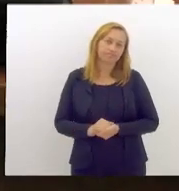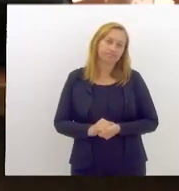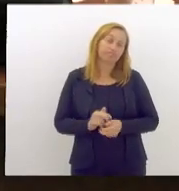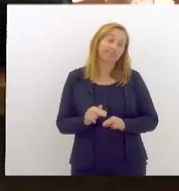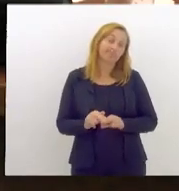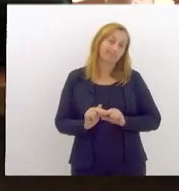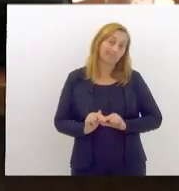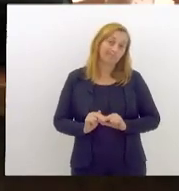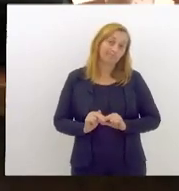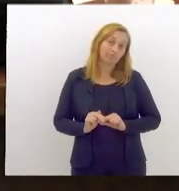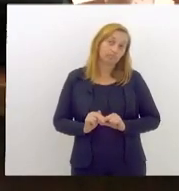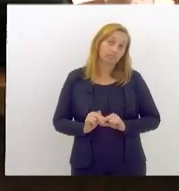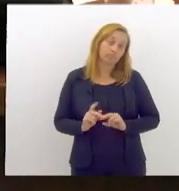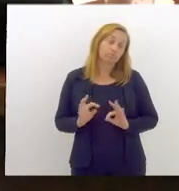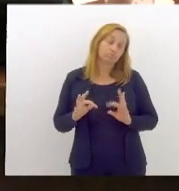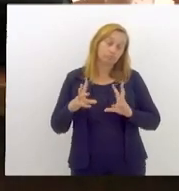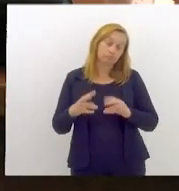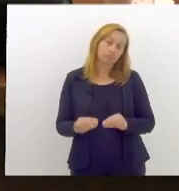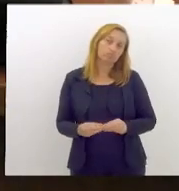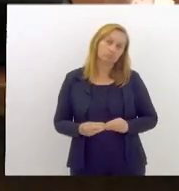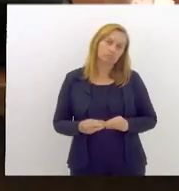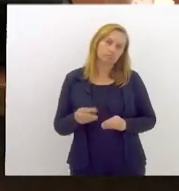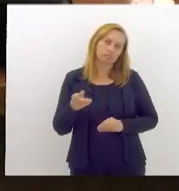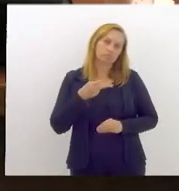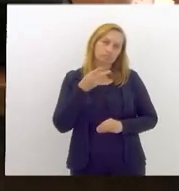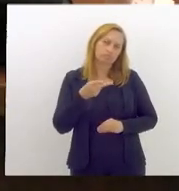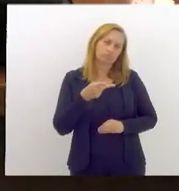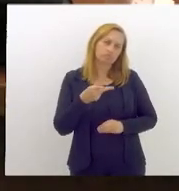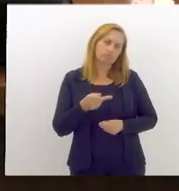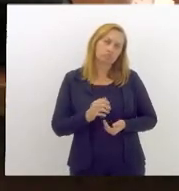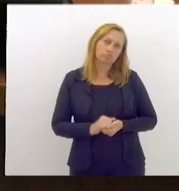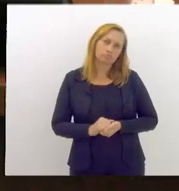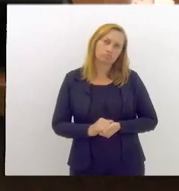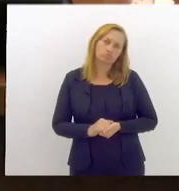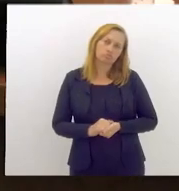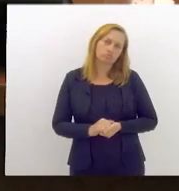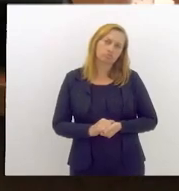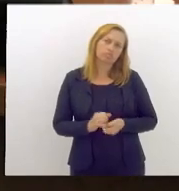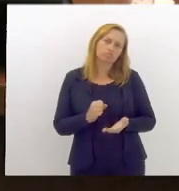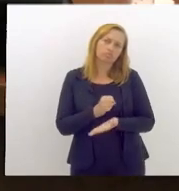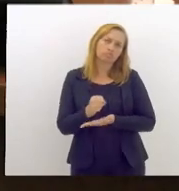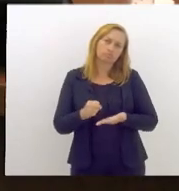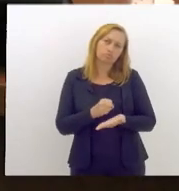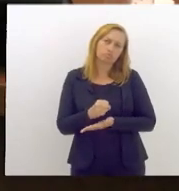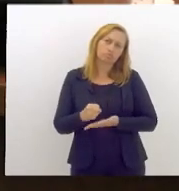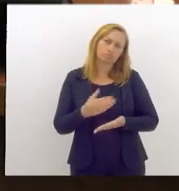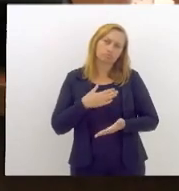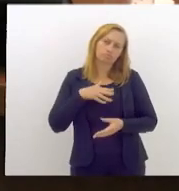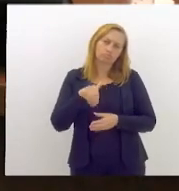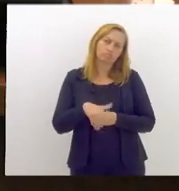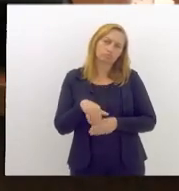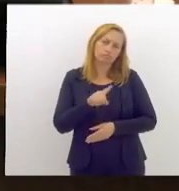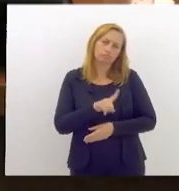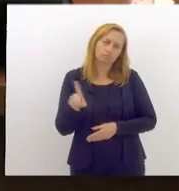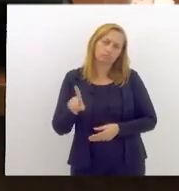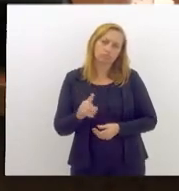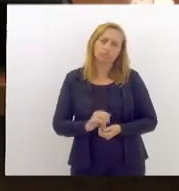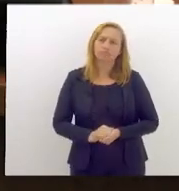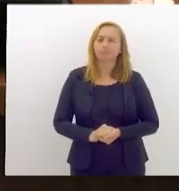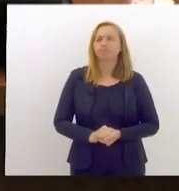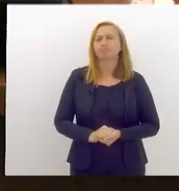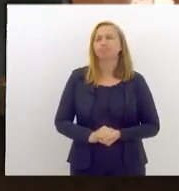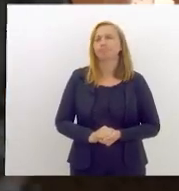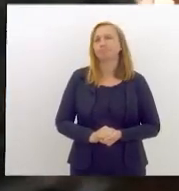por isso por todo isso aqui que acabei de colocar é que o embasamento do meu voto é não